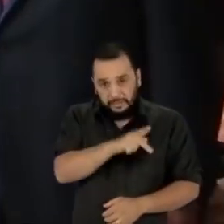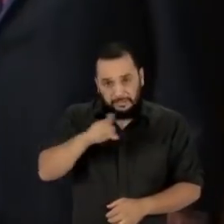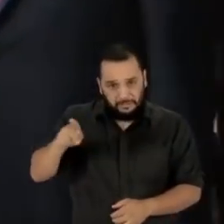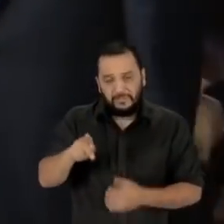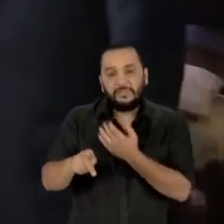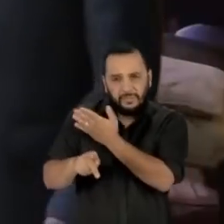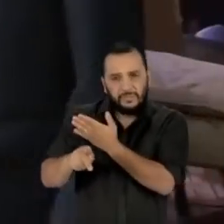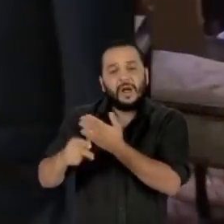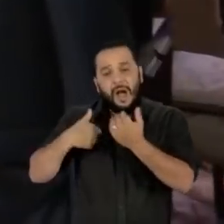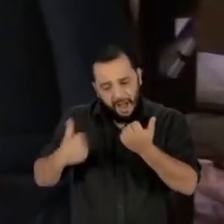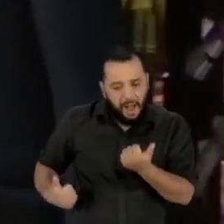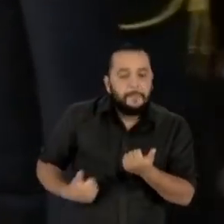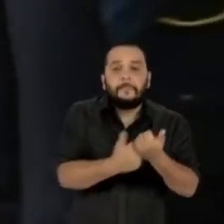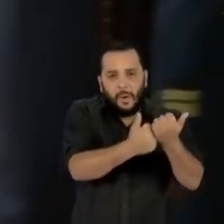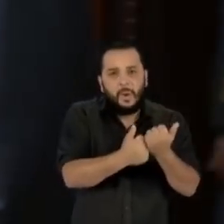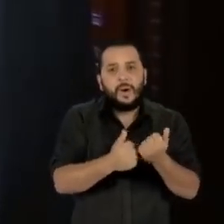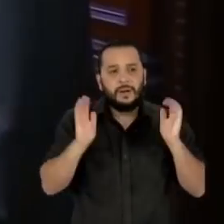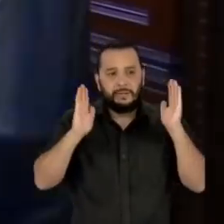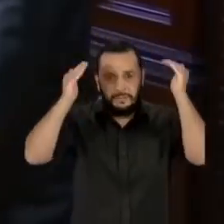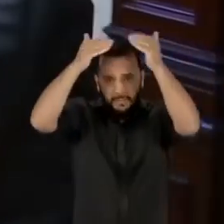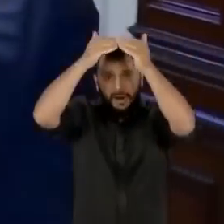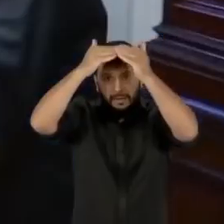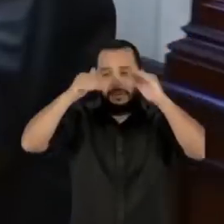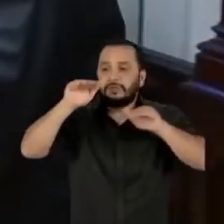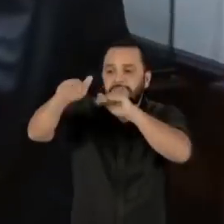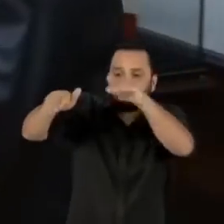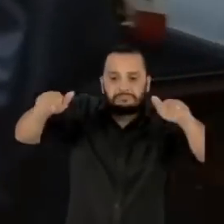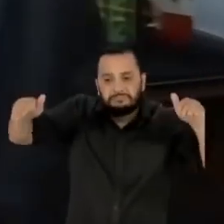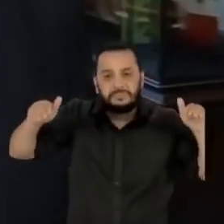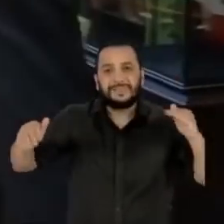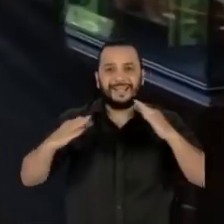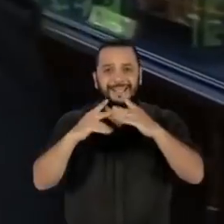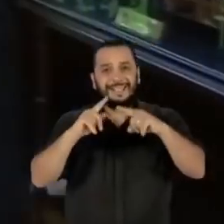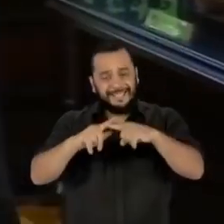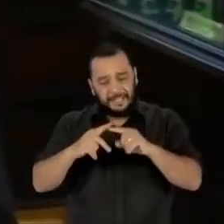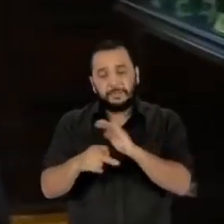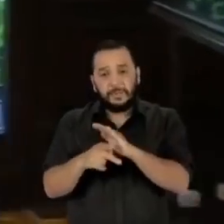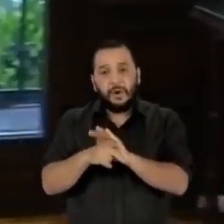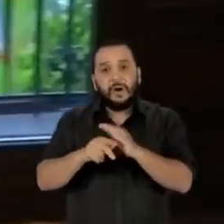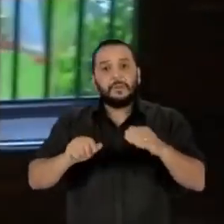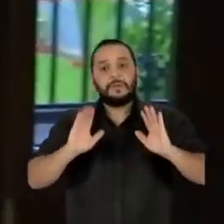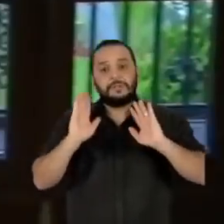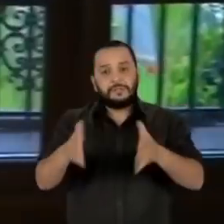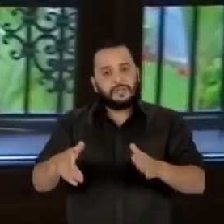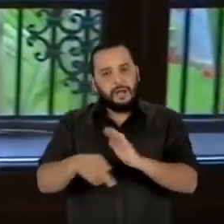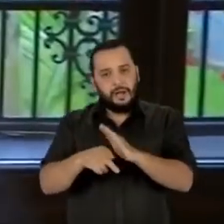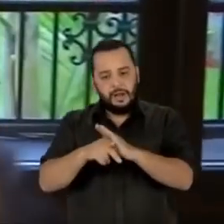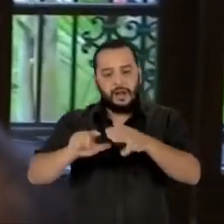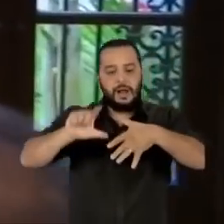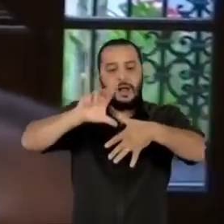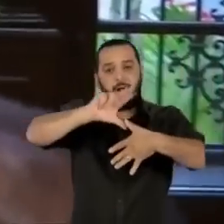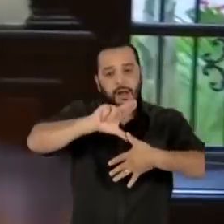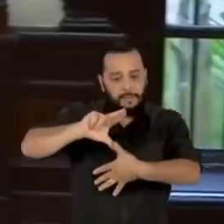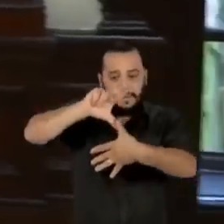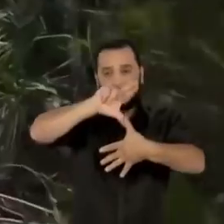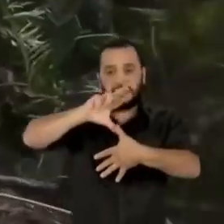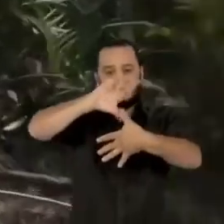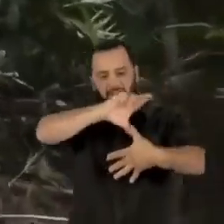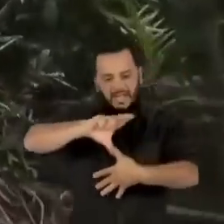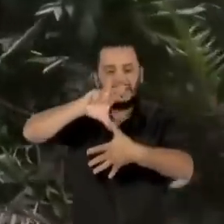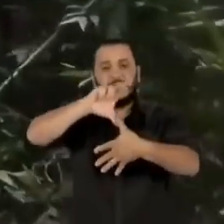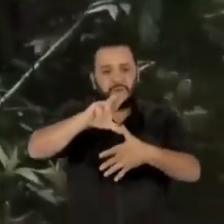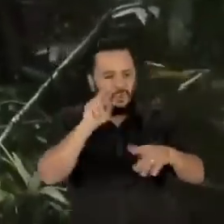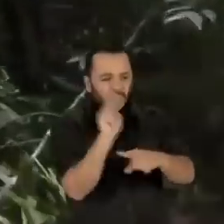força as palavras do papa francisco chama representantes da igreja na américa latina e no caribe homens e mulheres a serem guardiões da criação